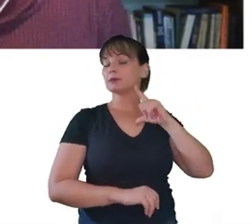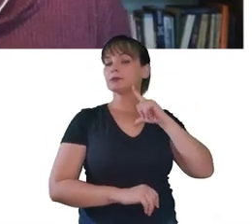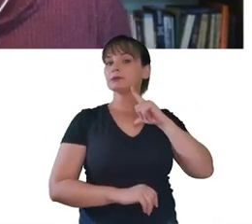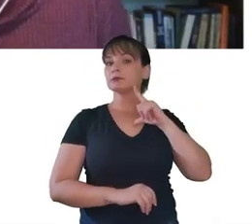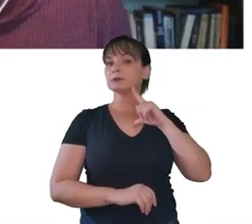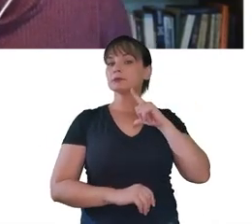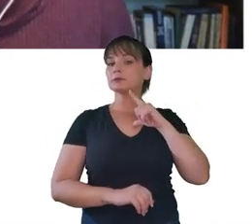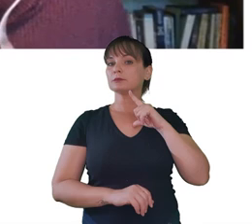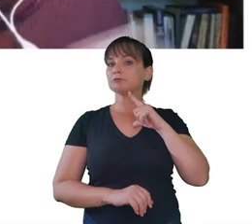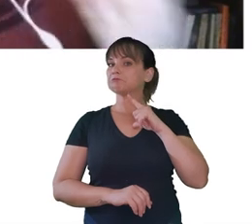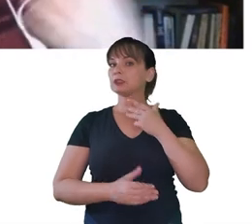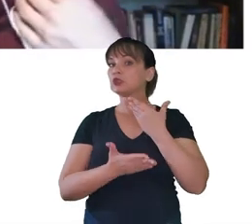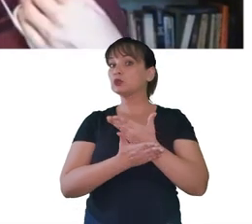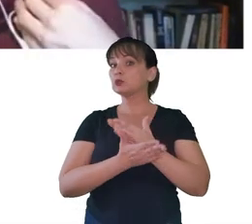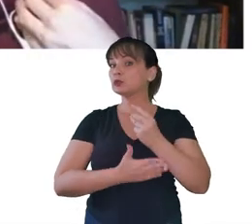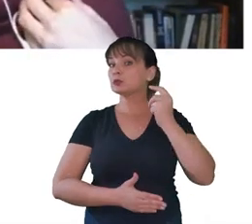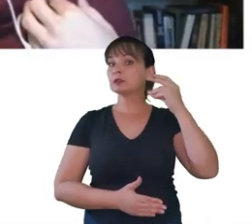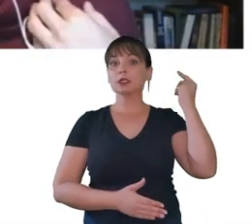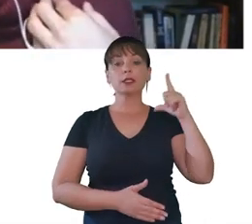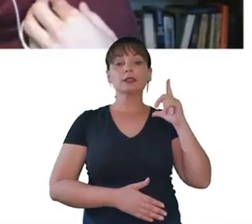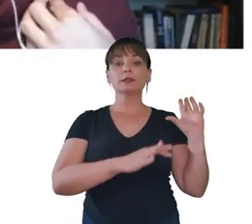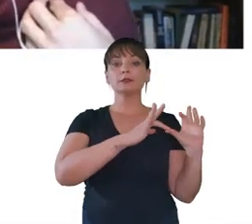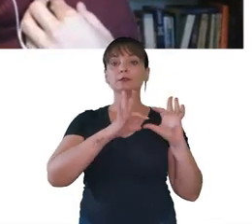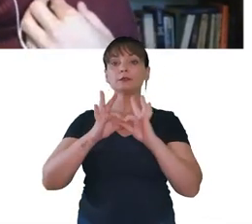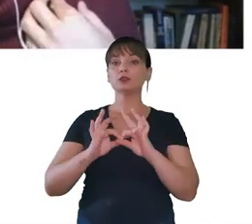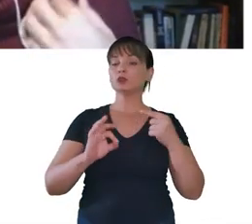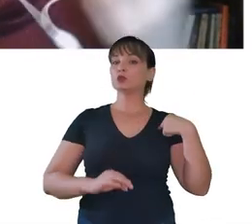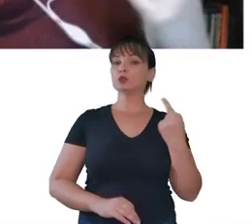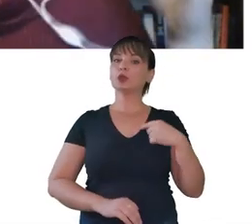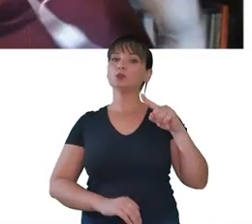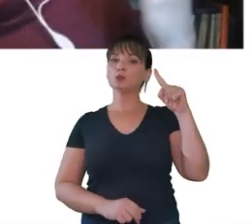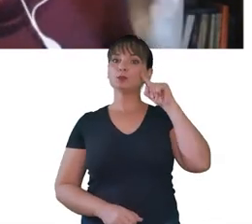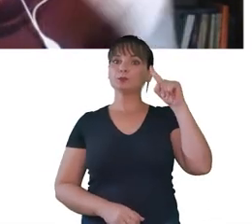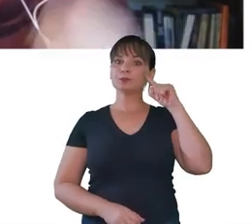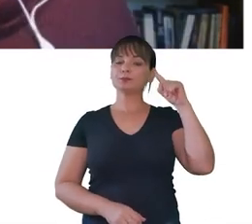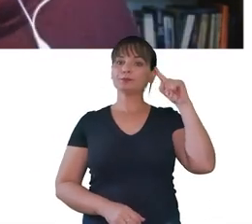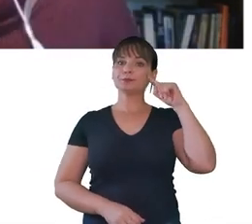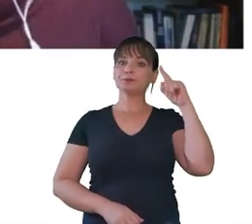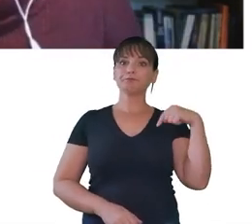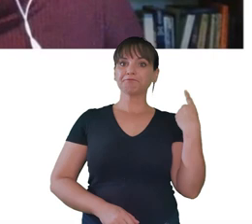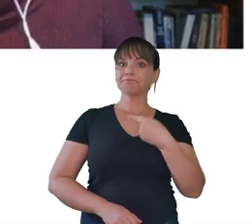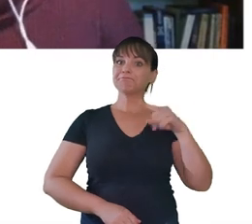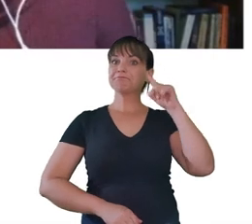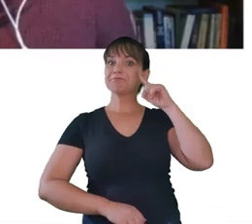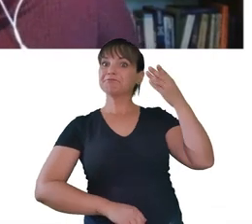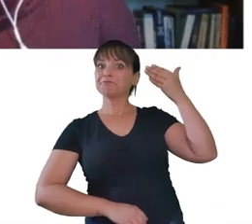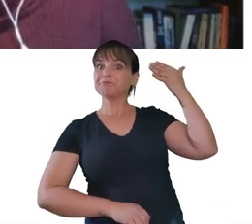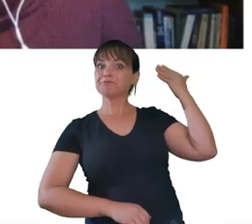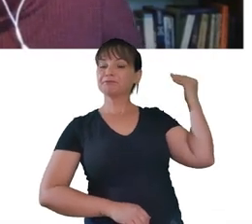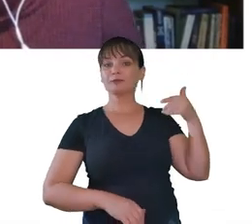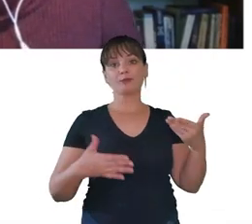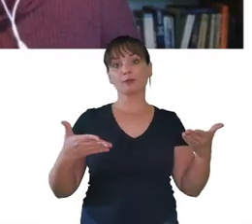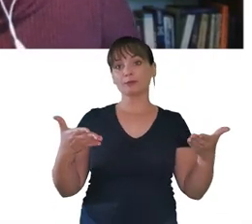dos campos de estudo mais antigos e que está muito relacionado com o nosso dia a dia, nosso dia a dia mais ancestral. Embora hoje em